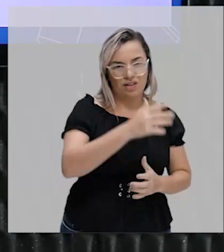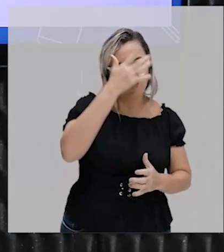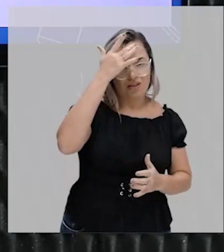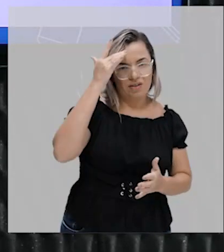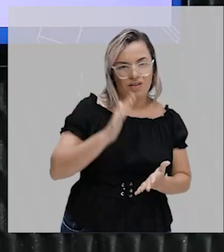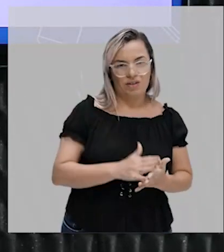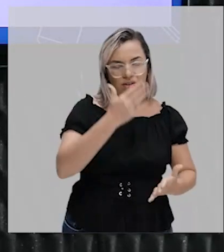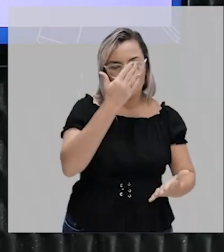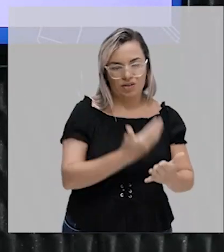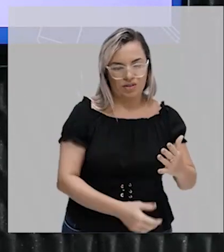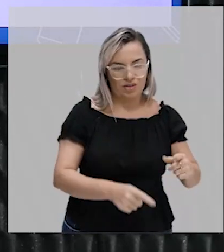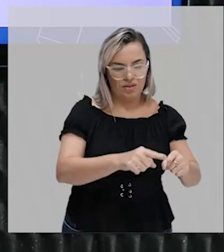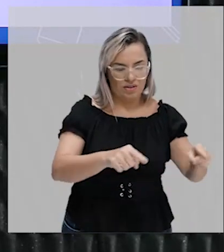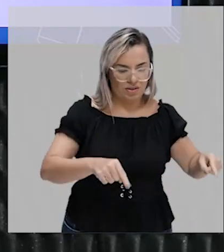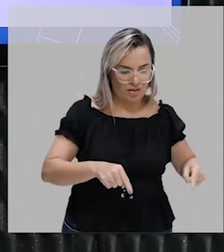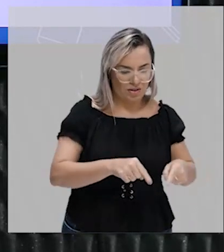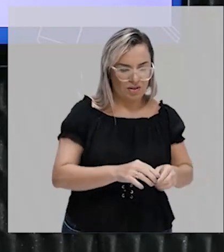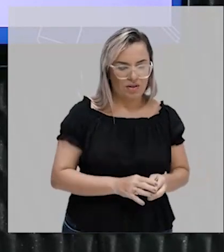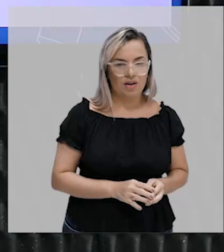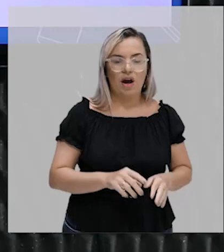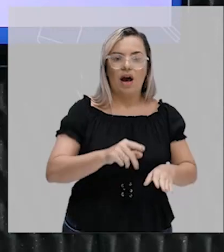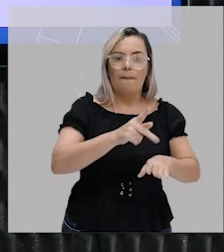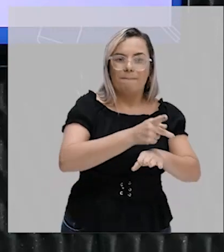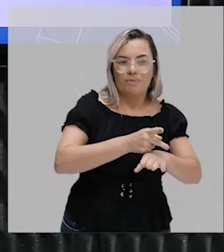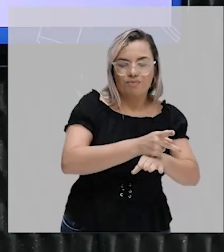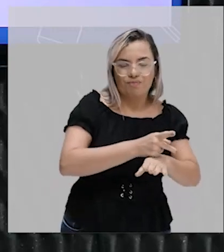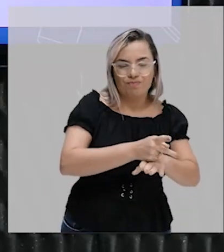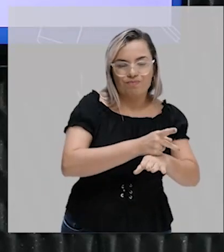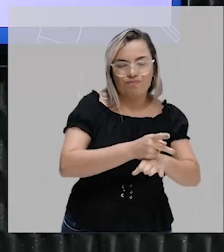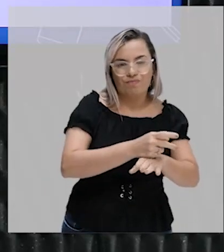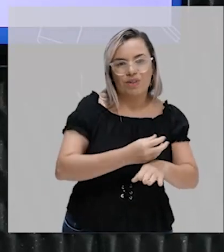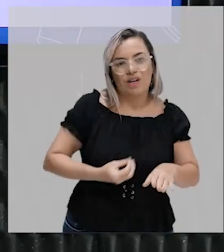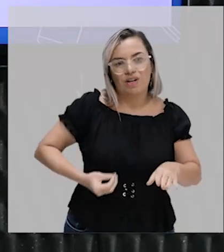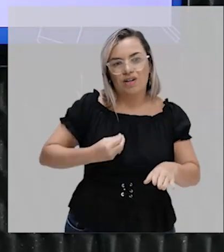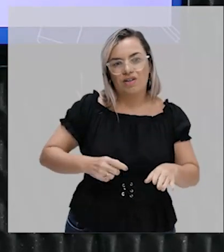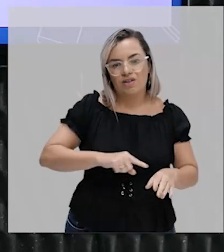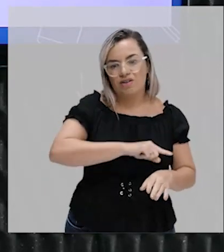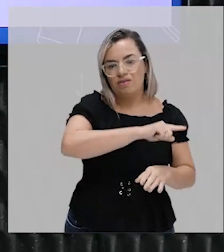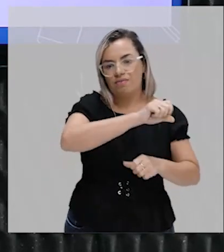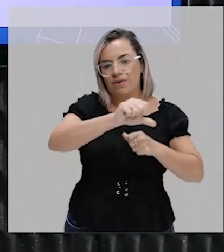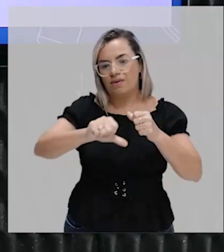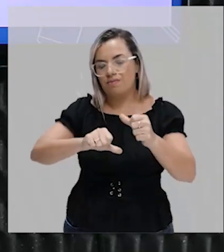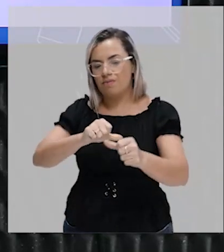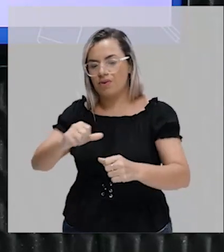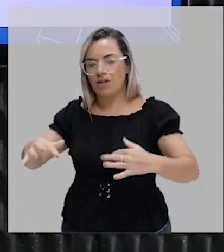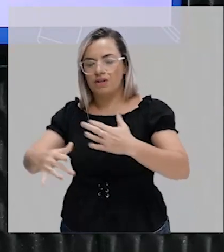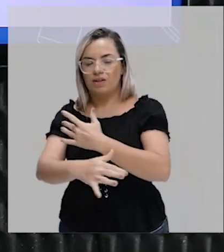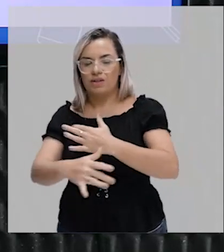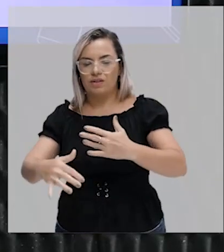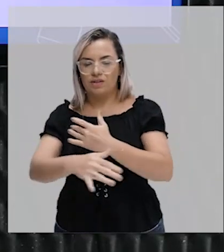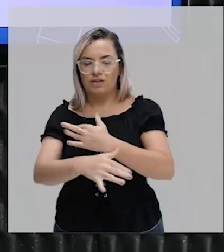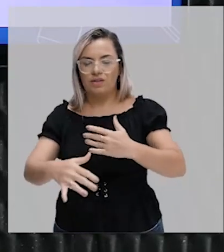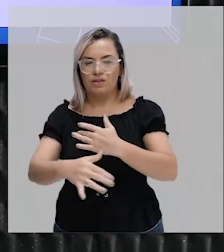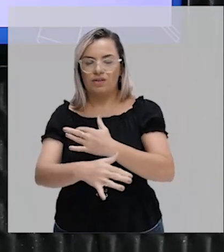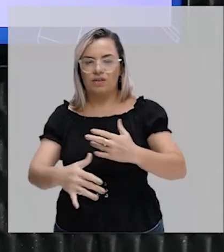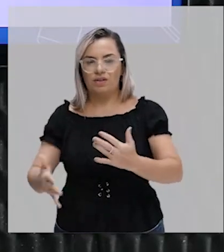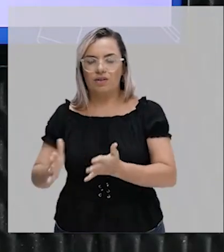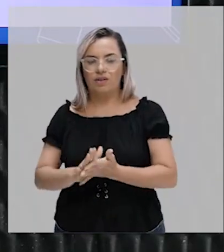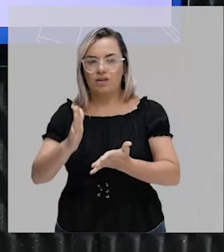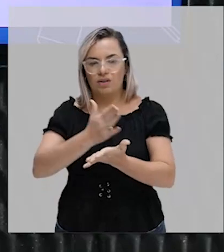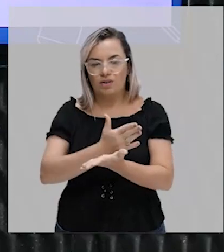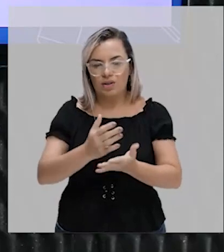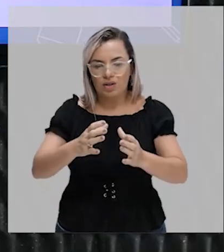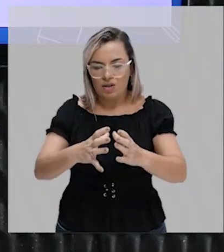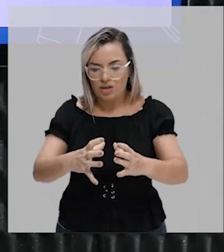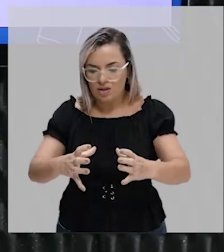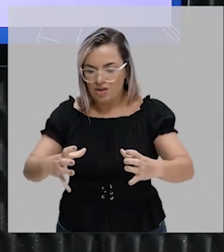ele acabava tendo como solução buscar sobrevivência nas cidades, tá certo? E muitas vezes as cidades elas vão começar a crescer